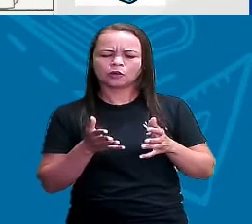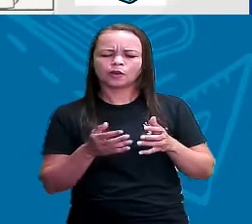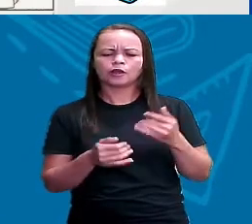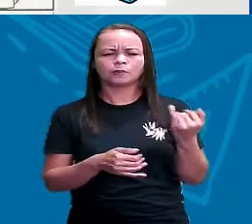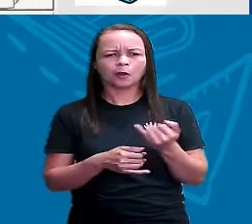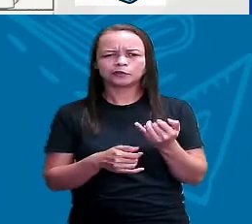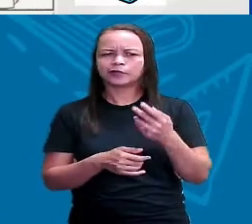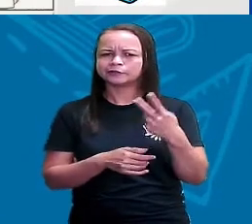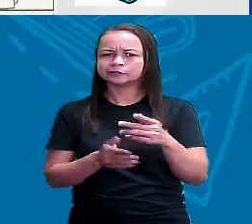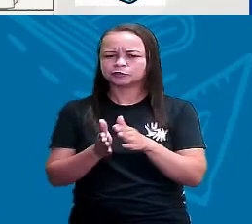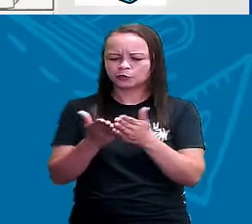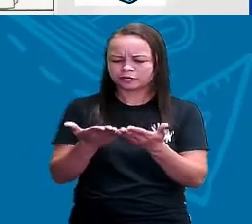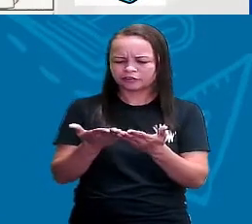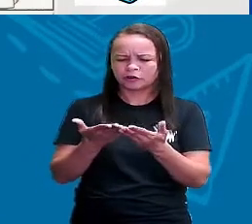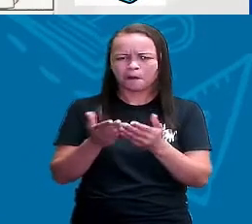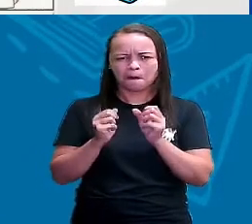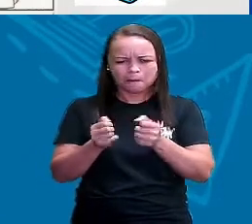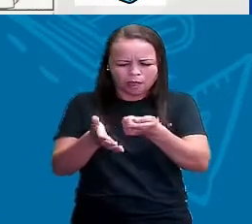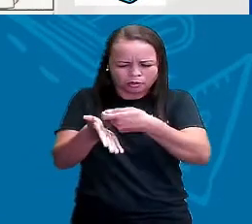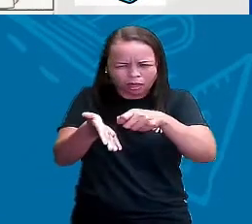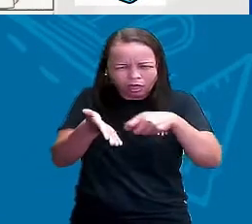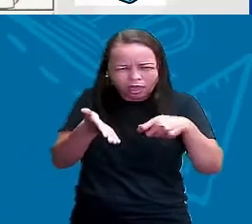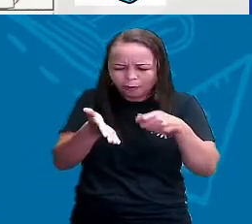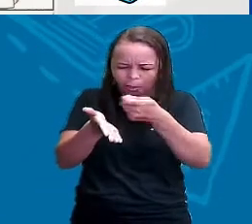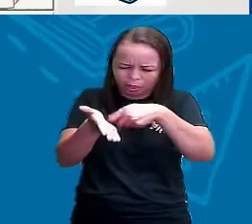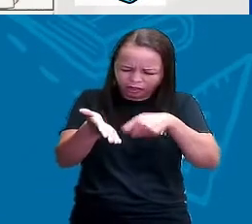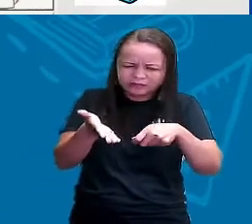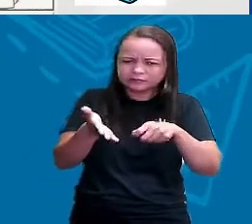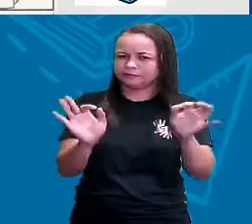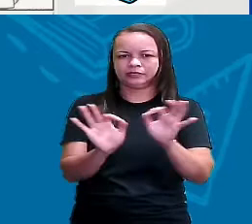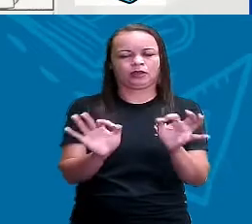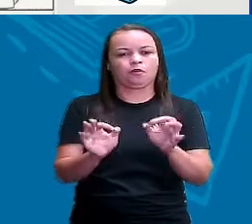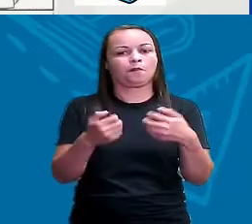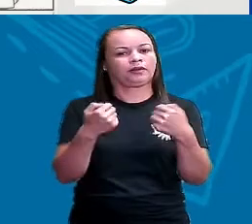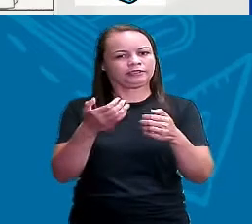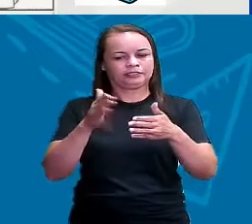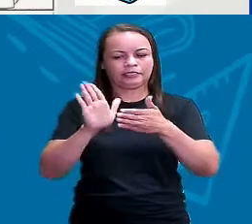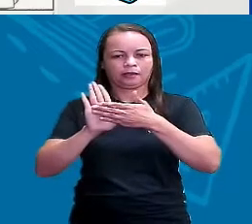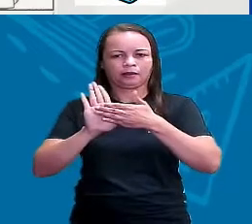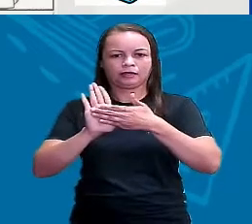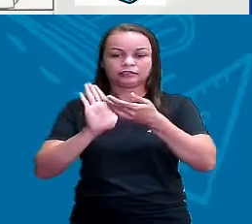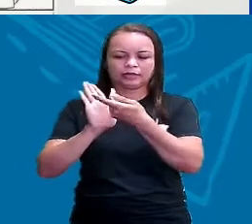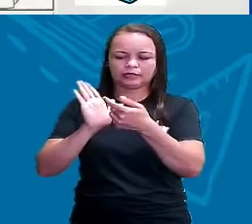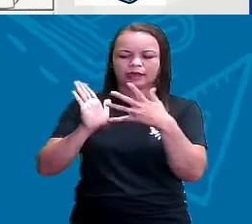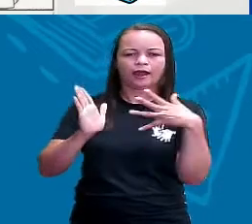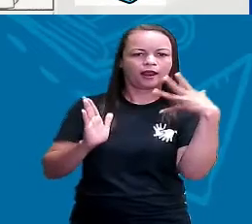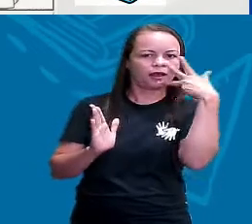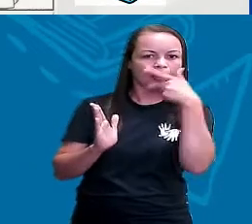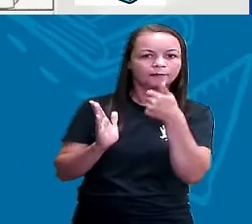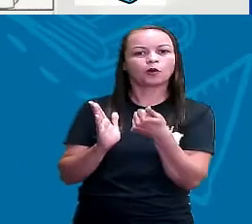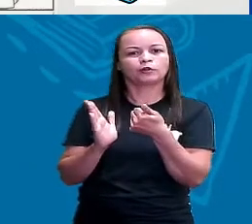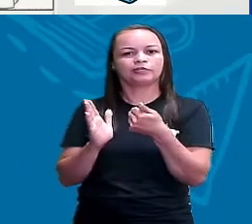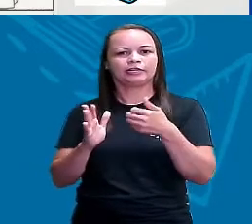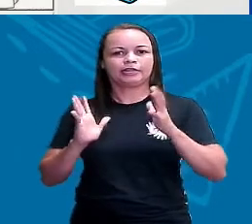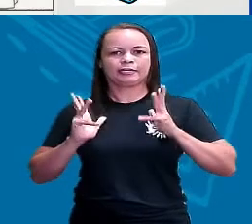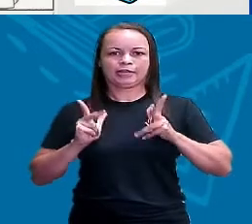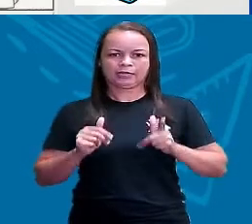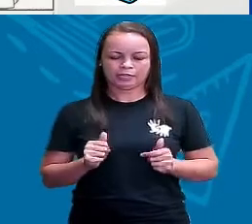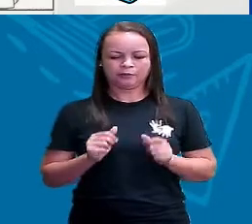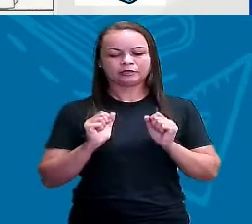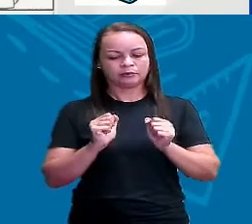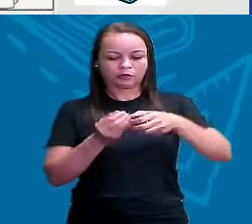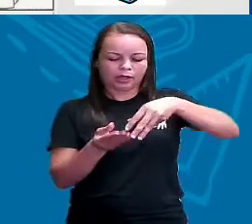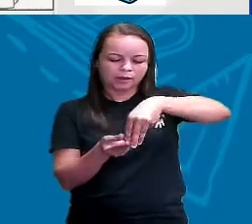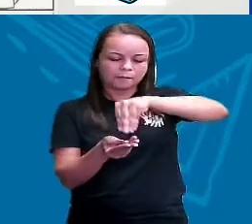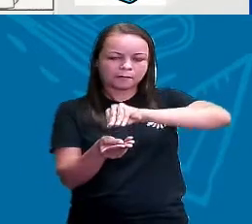rabiscar, a capa dele tem que ficar sempre limpinha e não pode sujar. Se puder encapar, colocar um plástico, vai